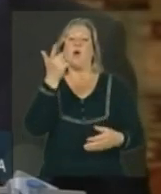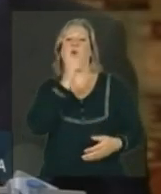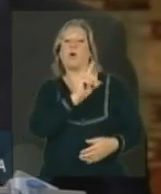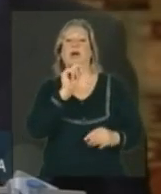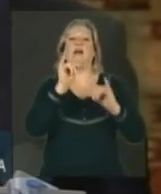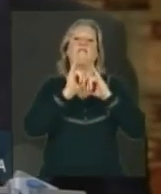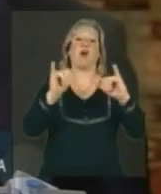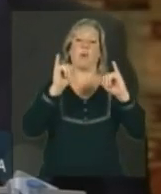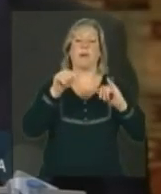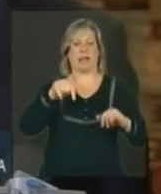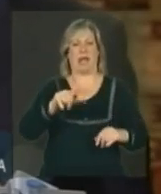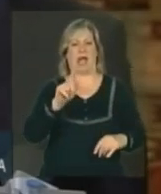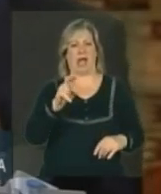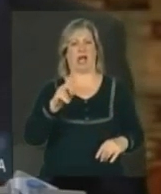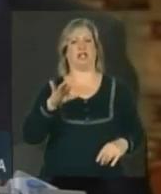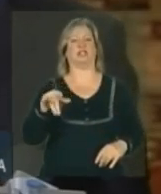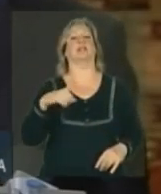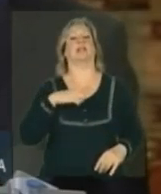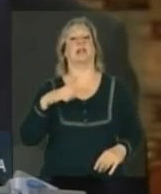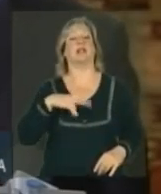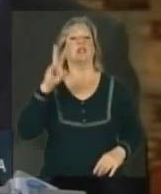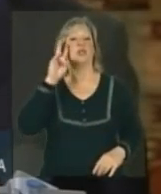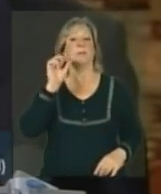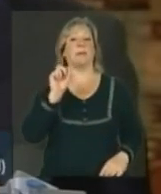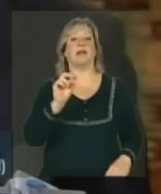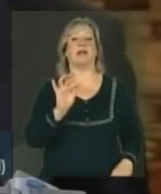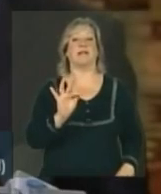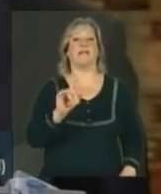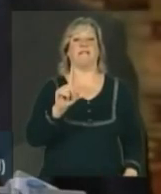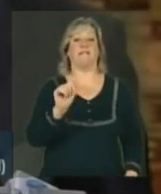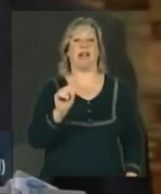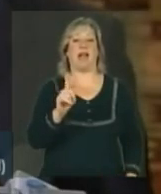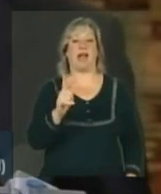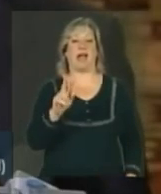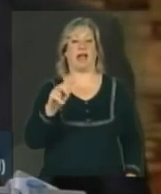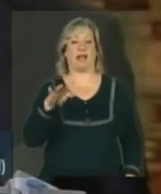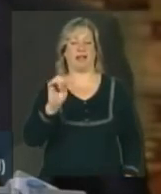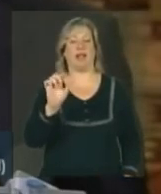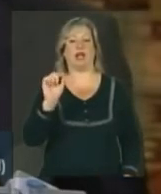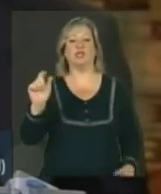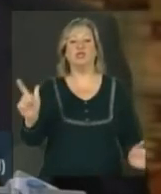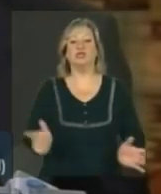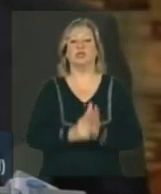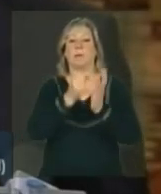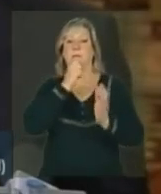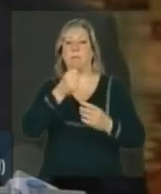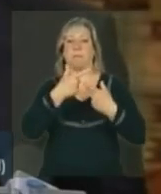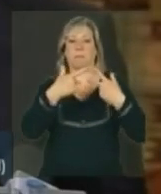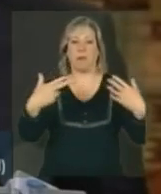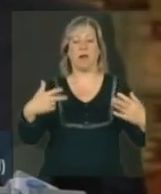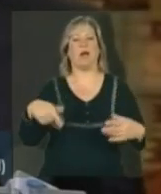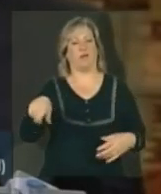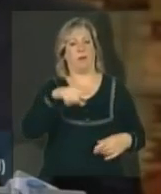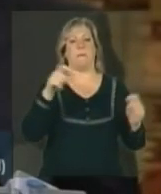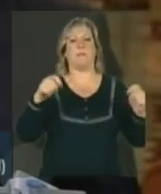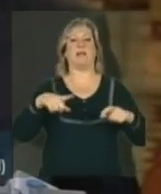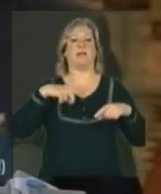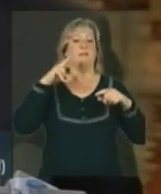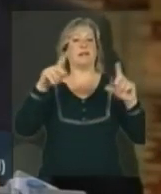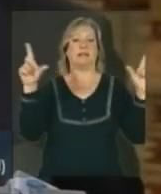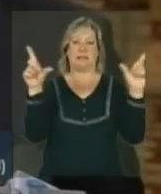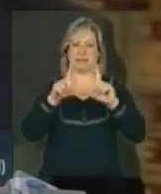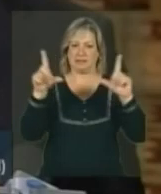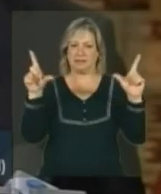informação está garantido com flagrante jornalístico, né? Então, as imagens, você terá a oportunidade das emissoras, ainda